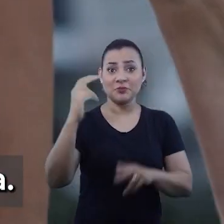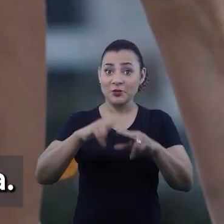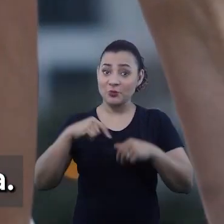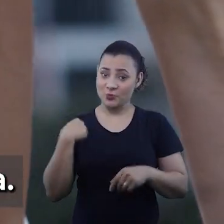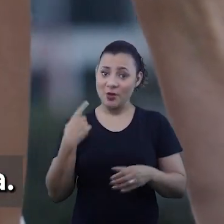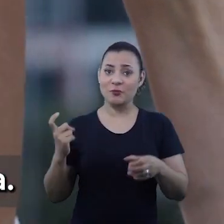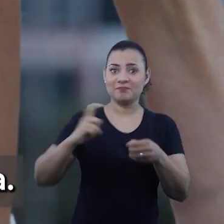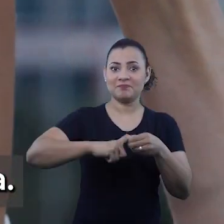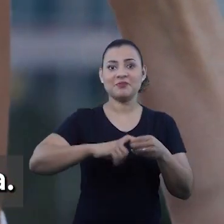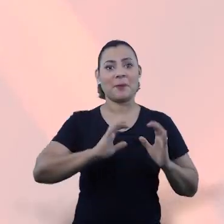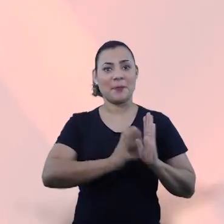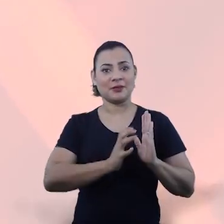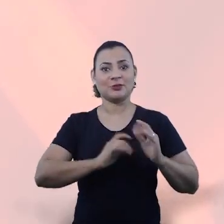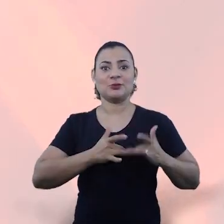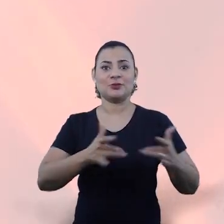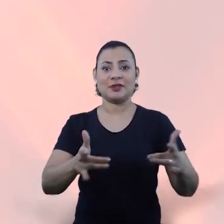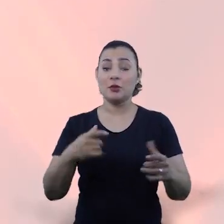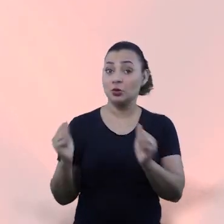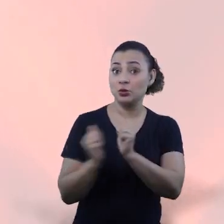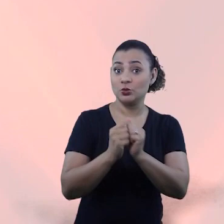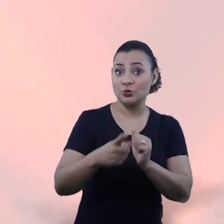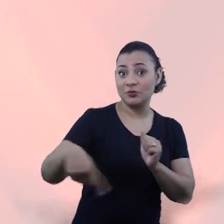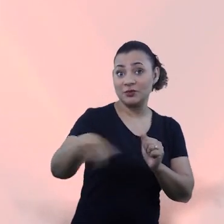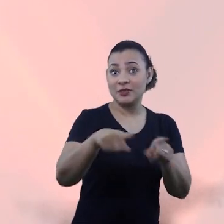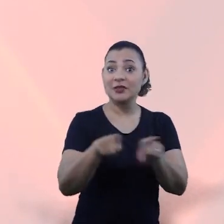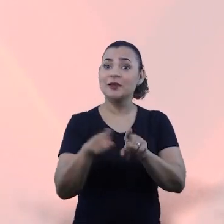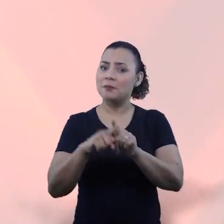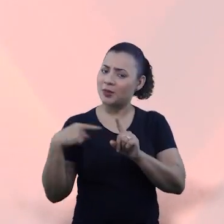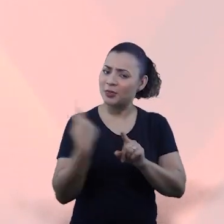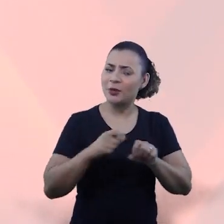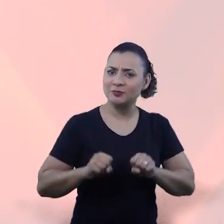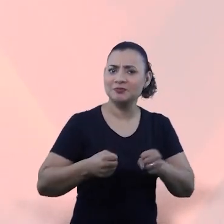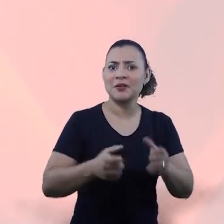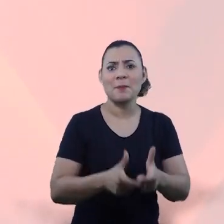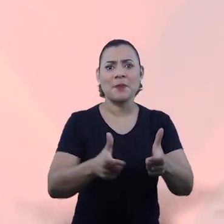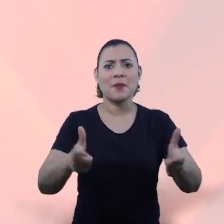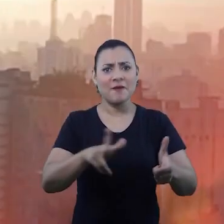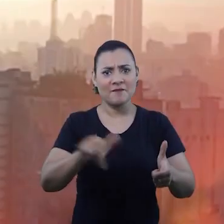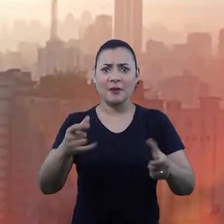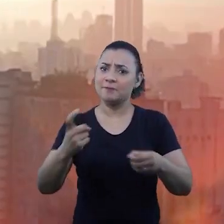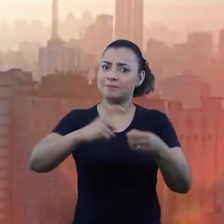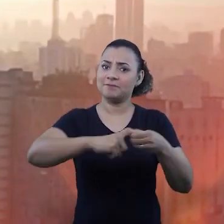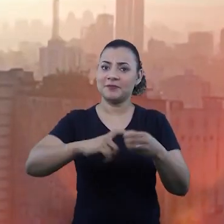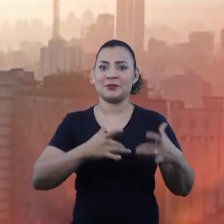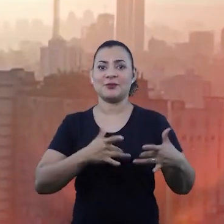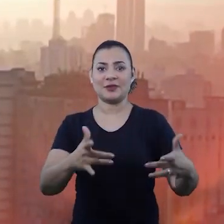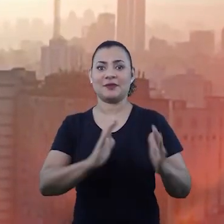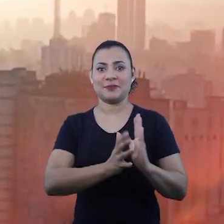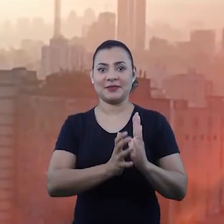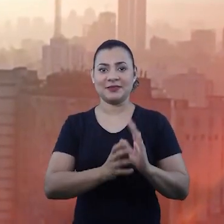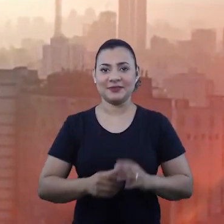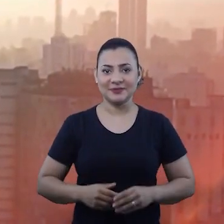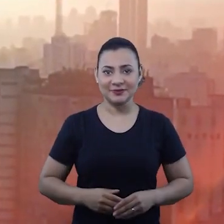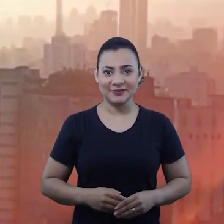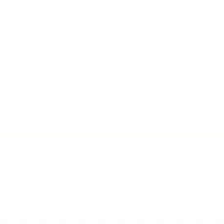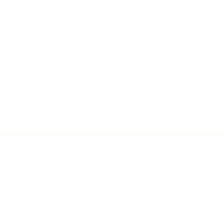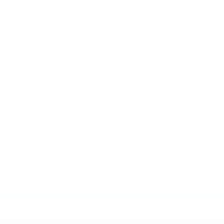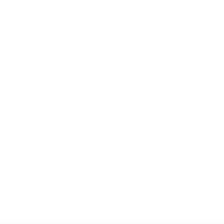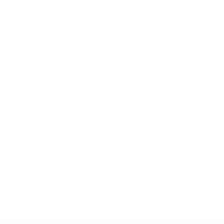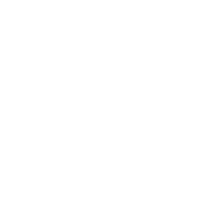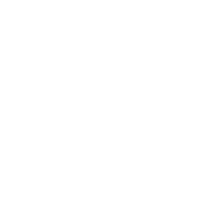chega junto para fazer a diferença. E junto com você, vamos chegar ainda mais longe. Felice ao Solidariedade!